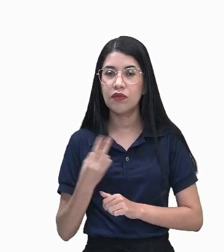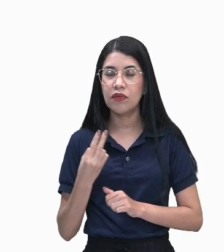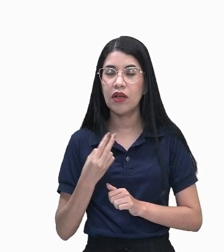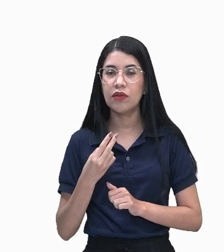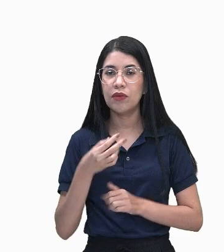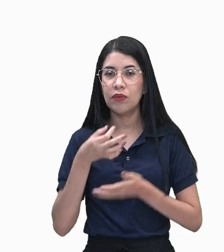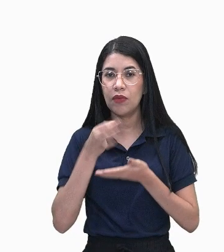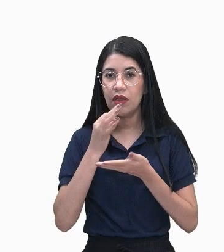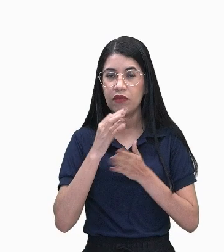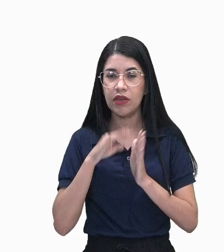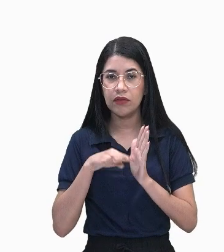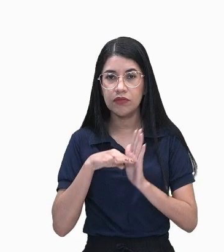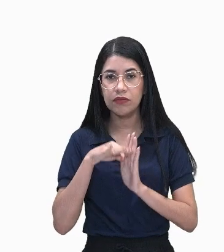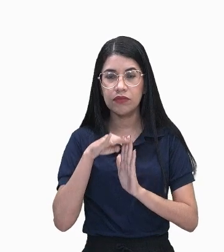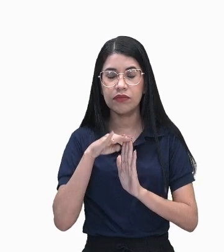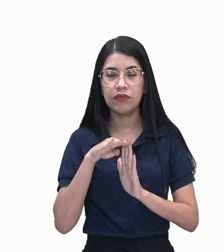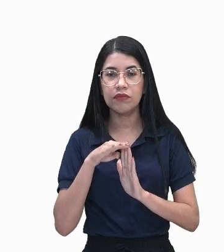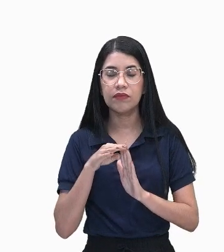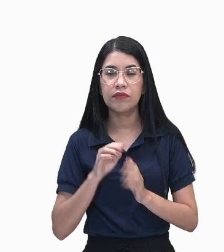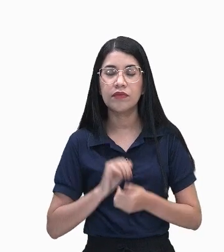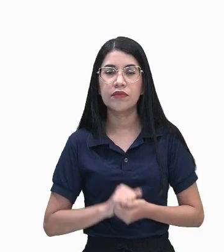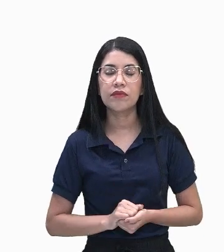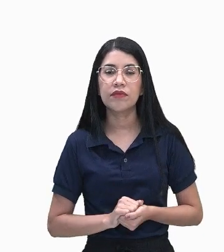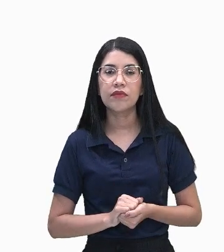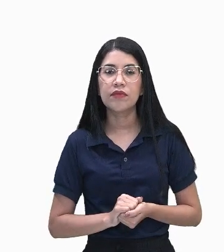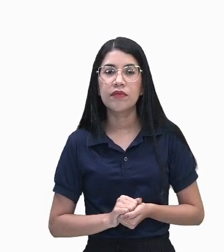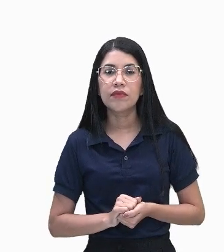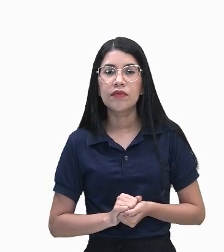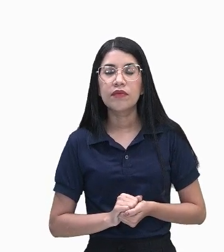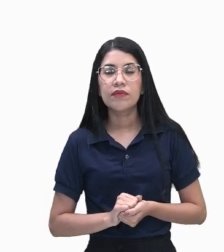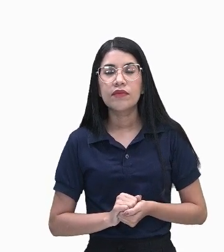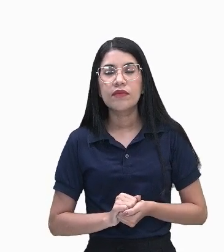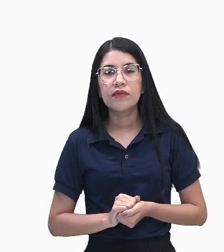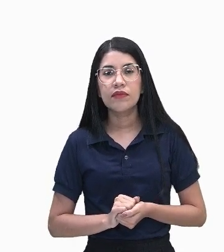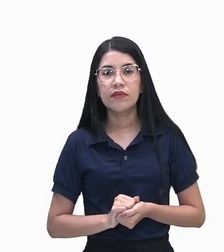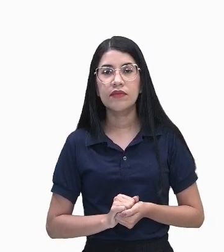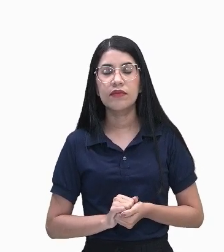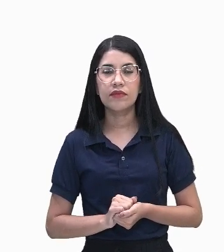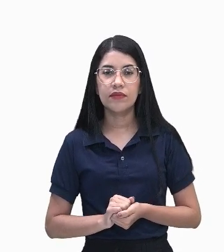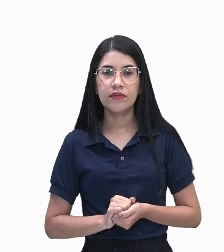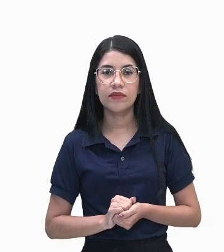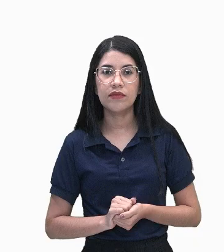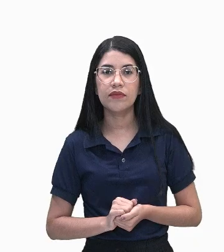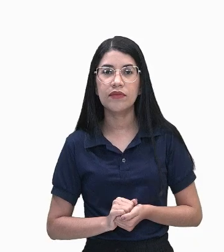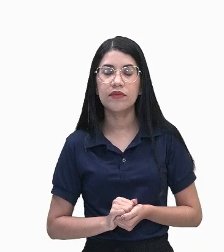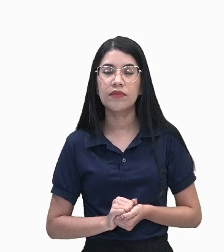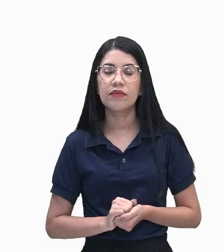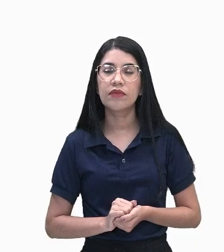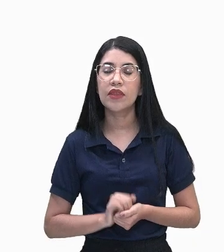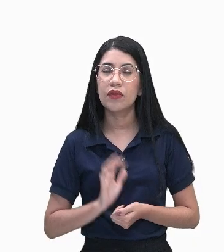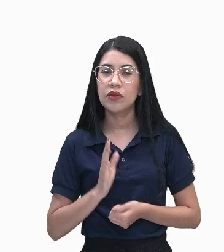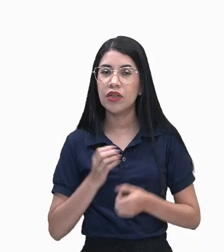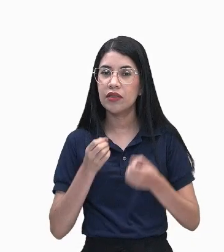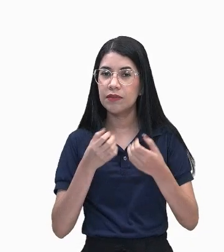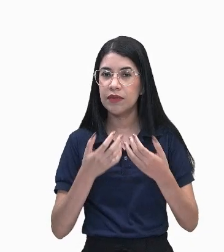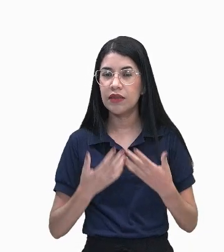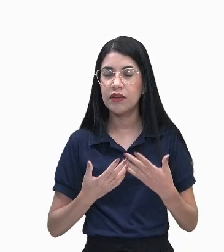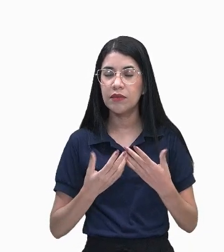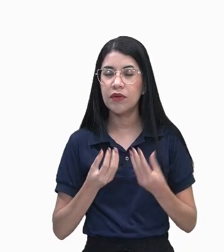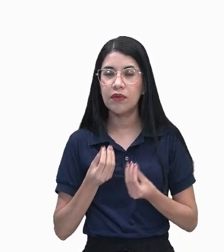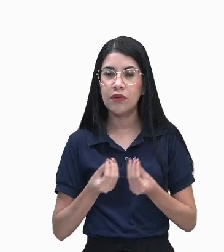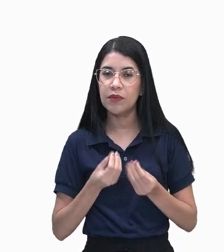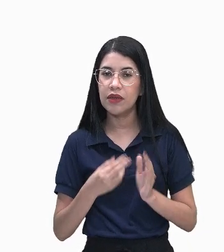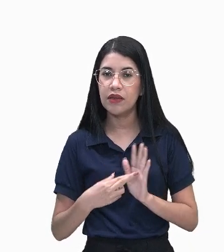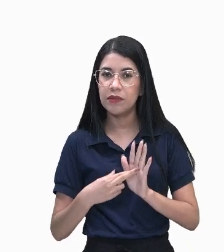café referente à tabela que nós mostramos para você. Certo? Bom, já falamos aí, já representamos a